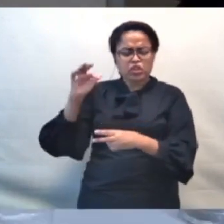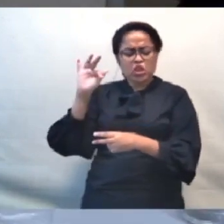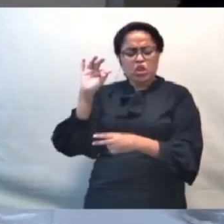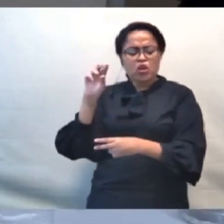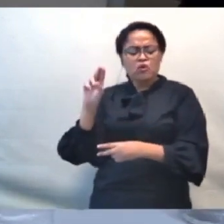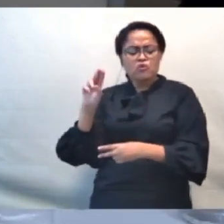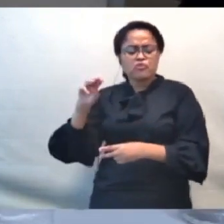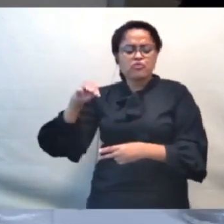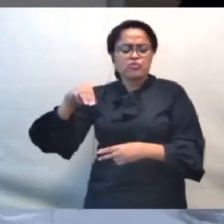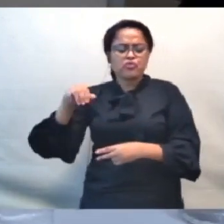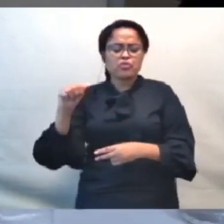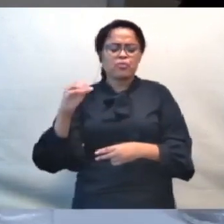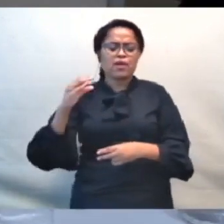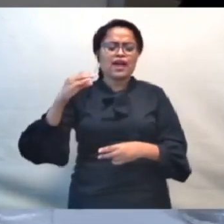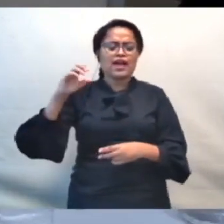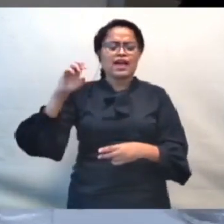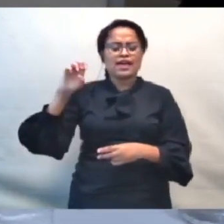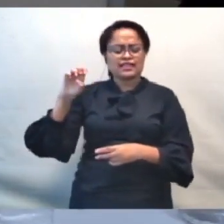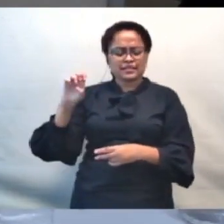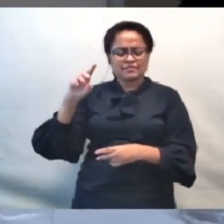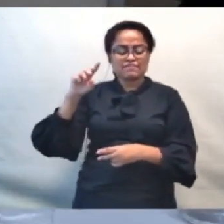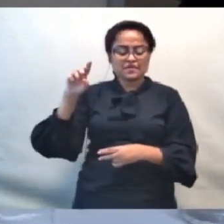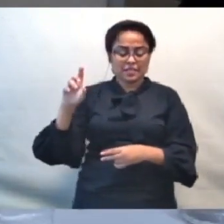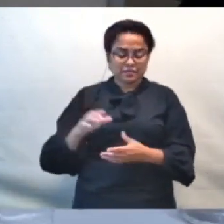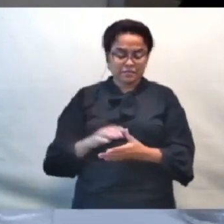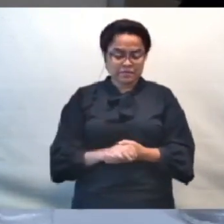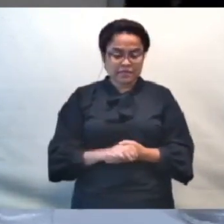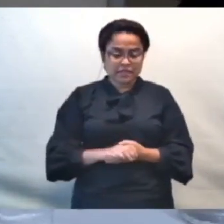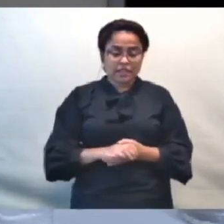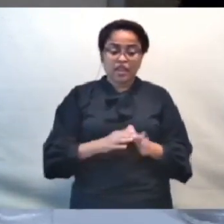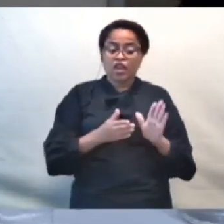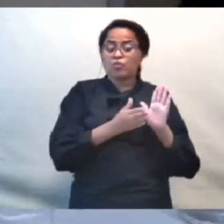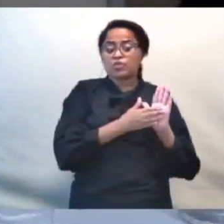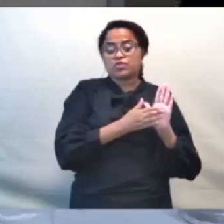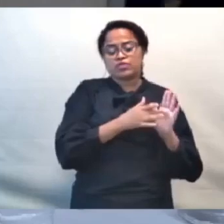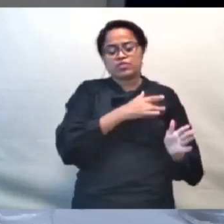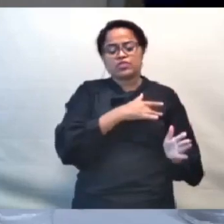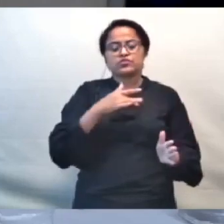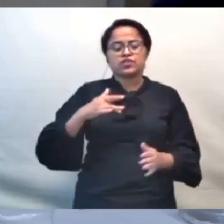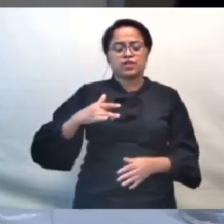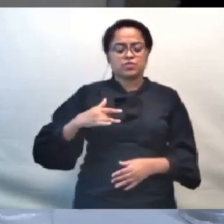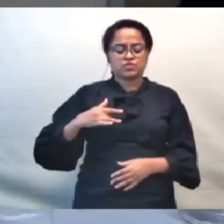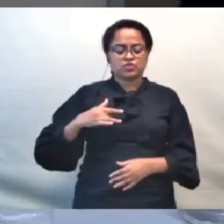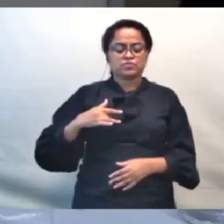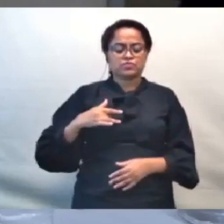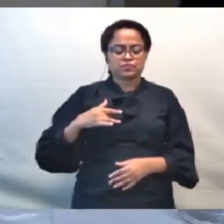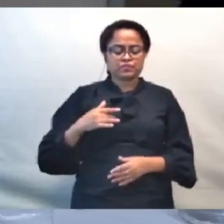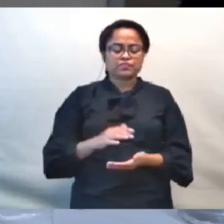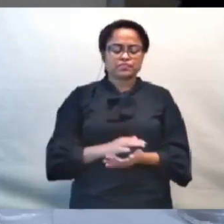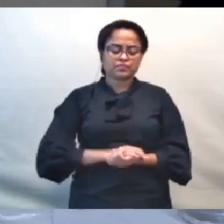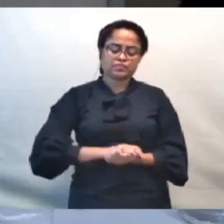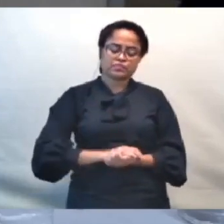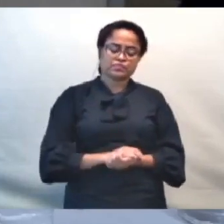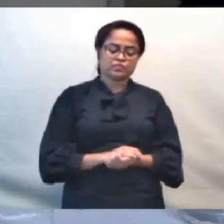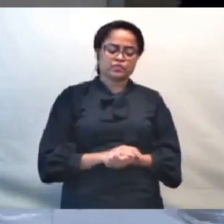adultos, né? É um protocolo da saúde, não é a CLU não que é executa. Ainda é a saúde, né? Mas aí pode terminar de